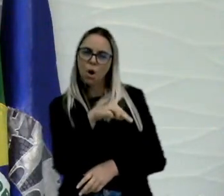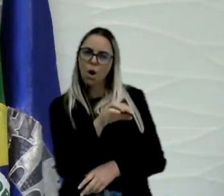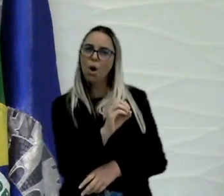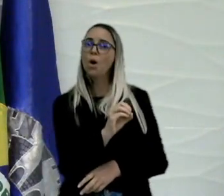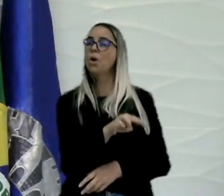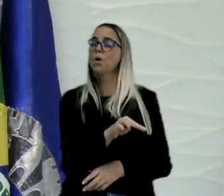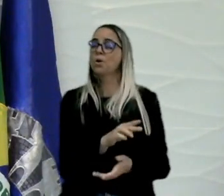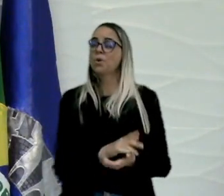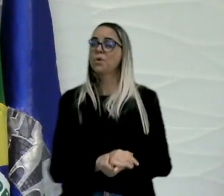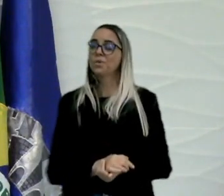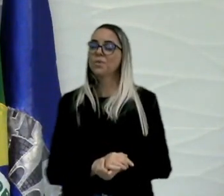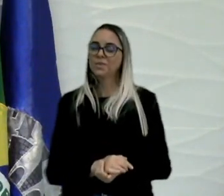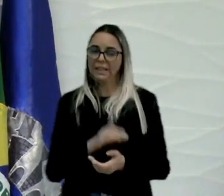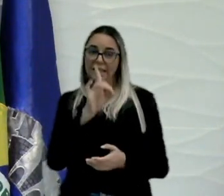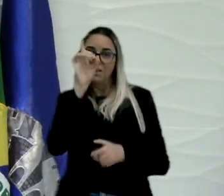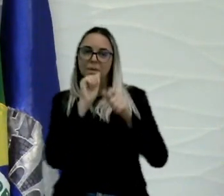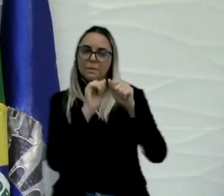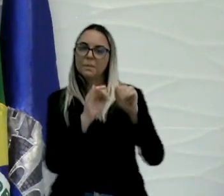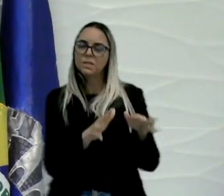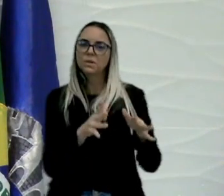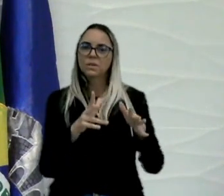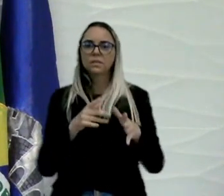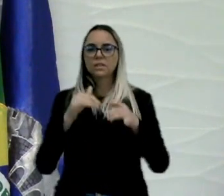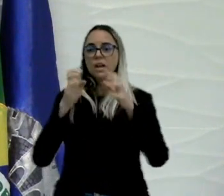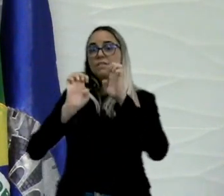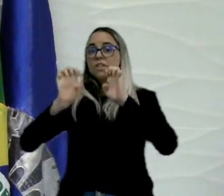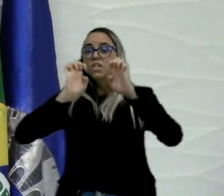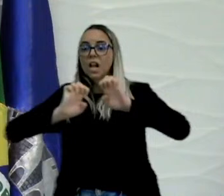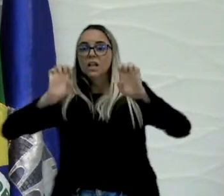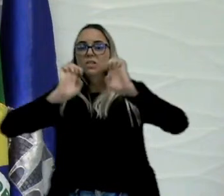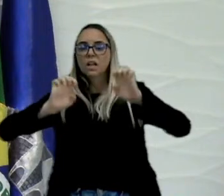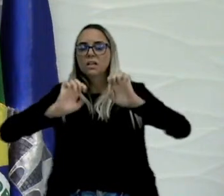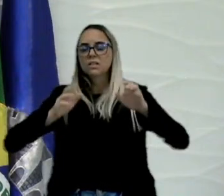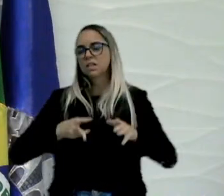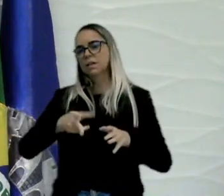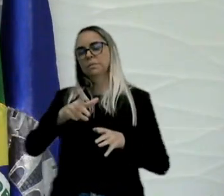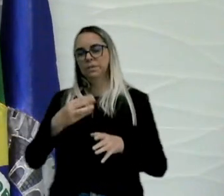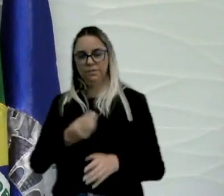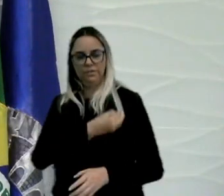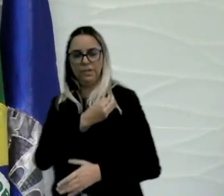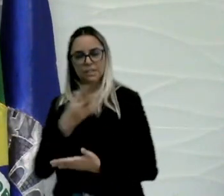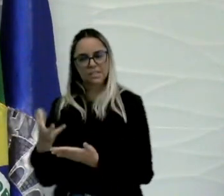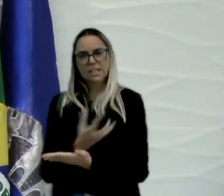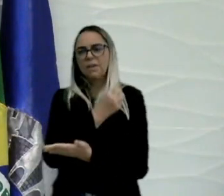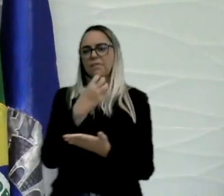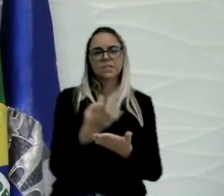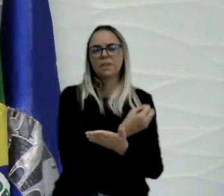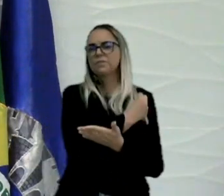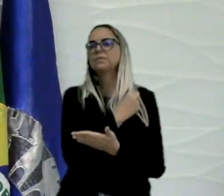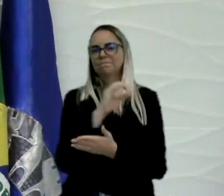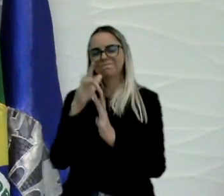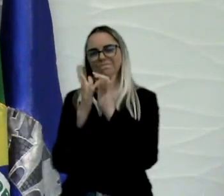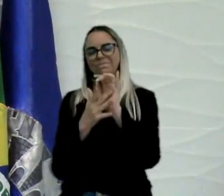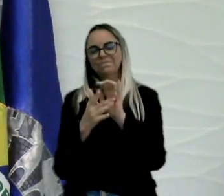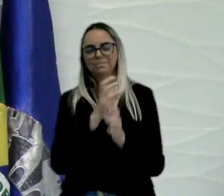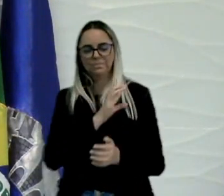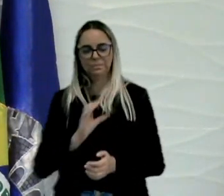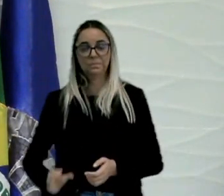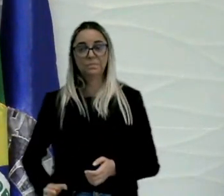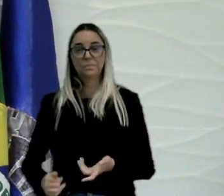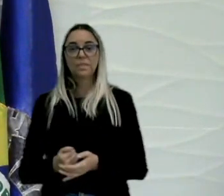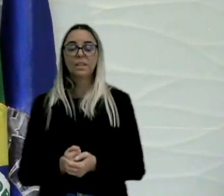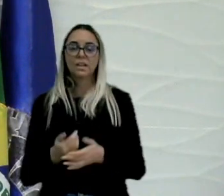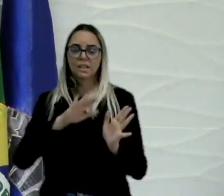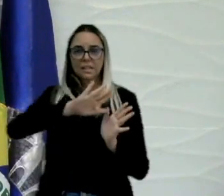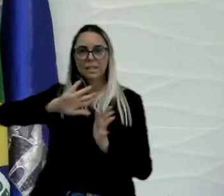mais na divulgação do evangelho e resgatando vidas para Cristo quero também agora senhor presidente falar do